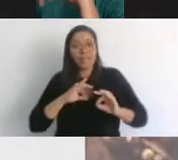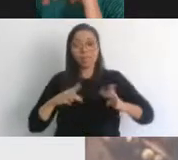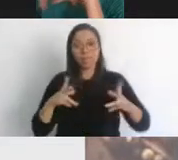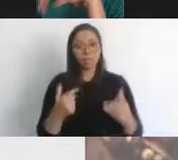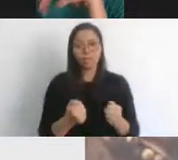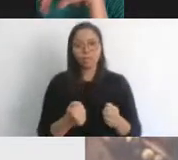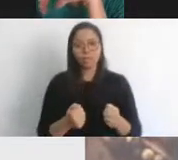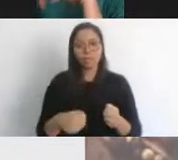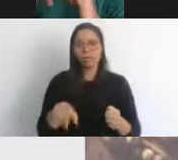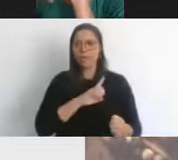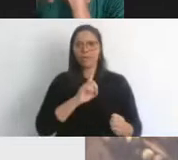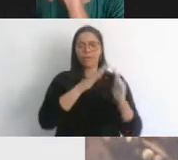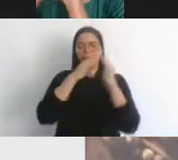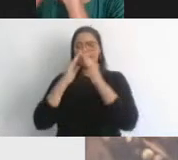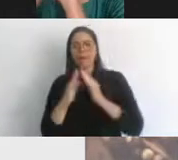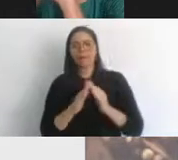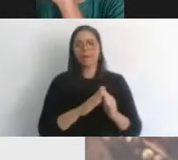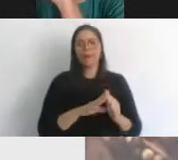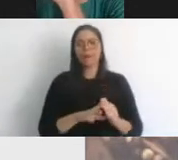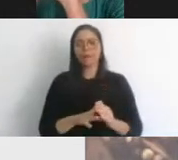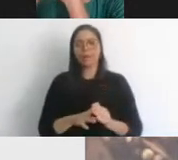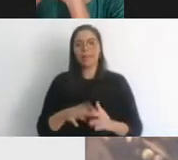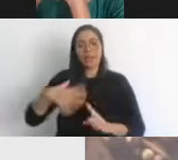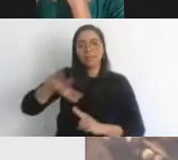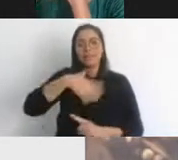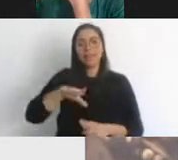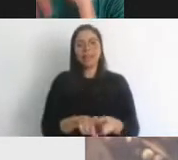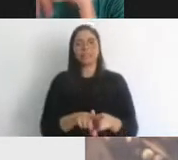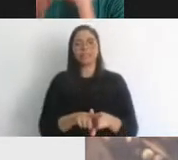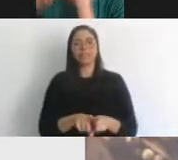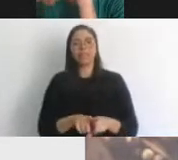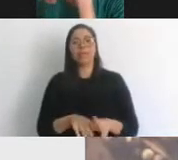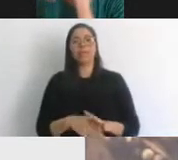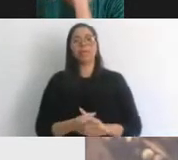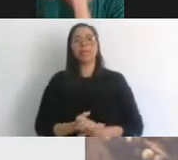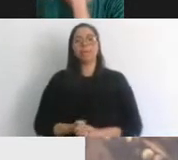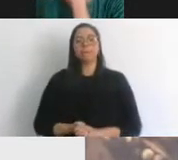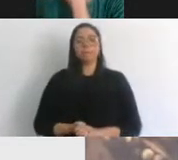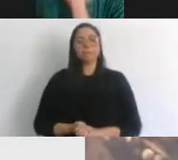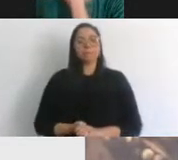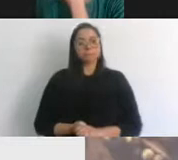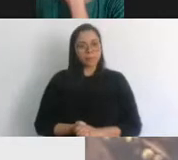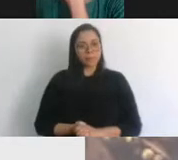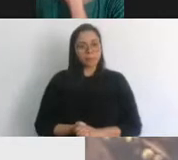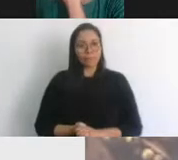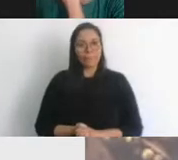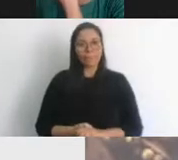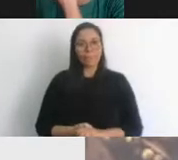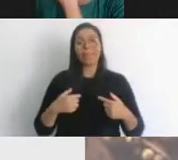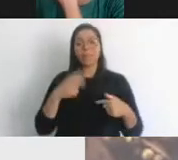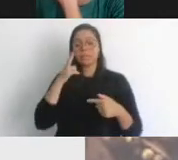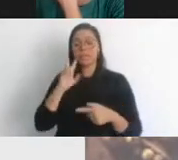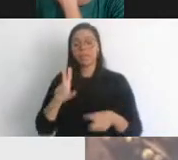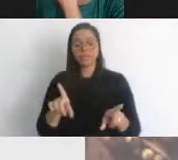Cabana é uma cidade o que era uma das melhores cidades que se tinham tá E aí você vai perceber por exemplo